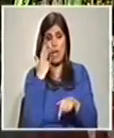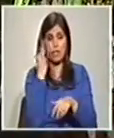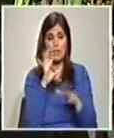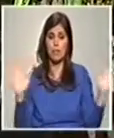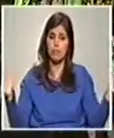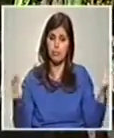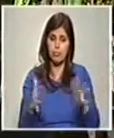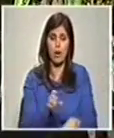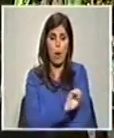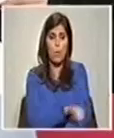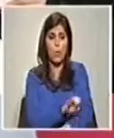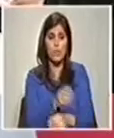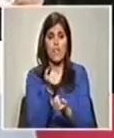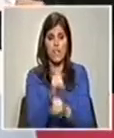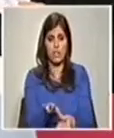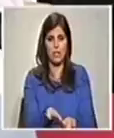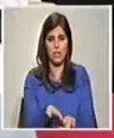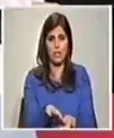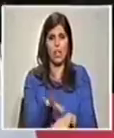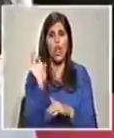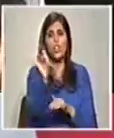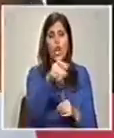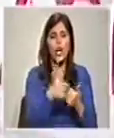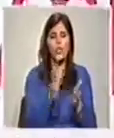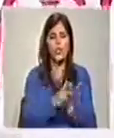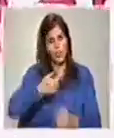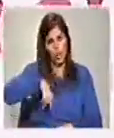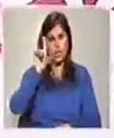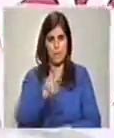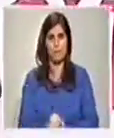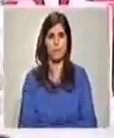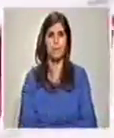com a pobreza infantil. Toca a todos e a nós também nos tocou.